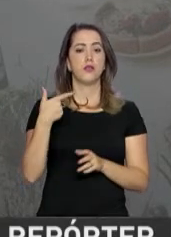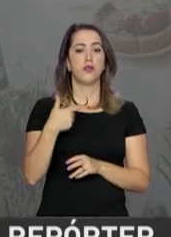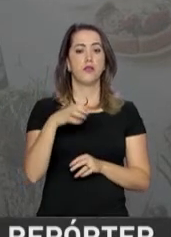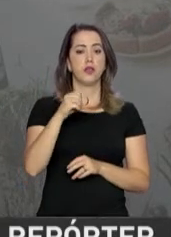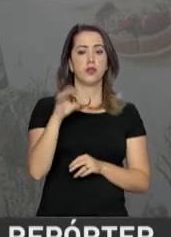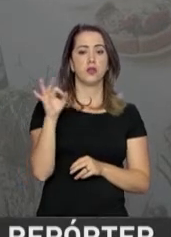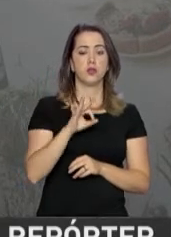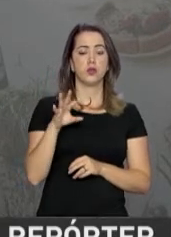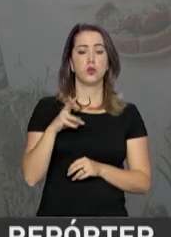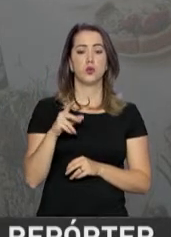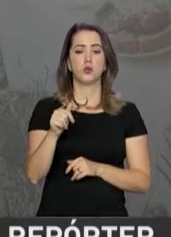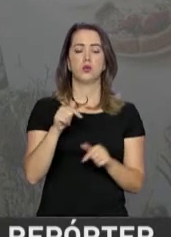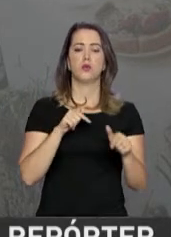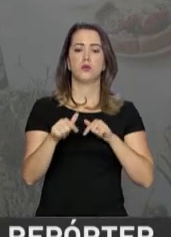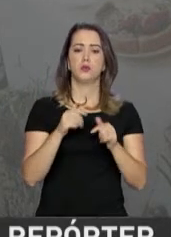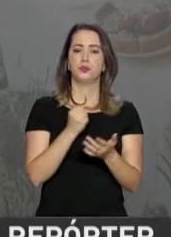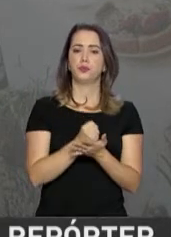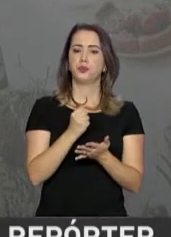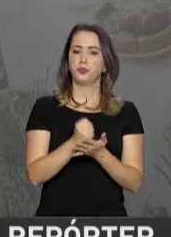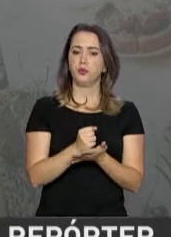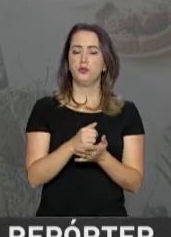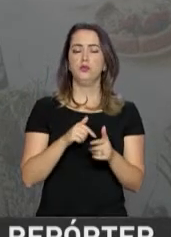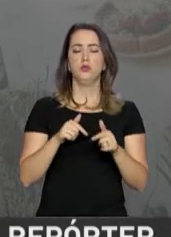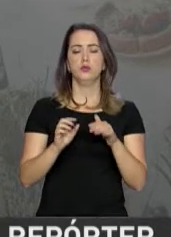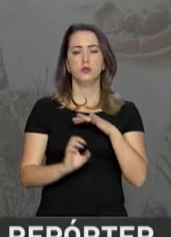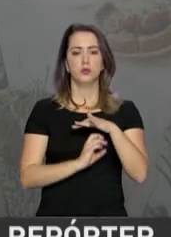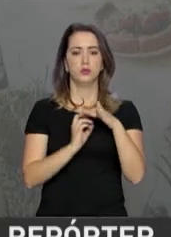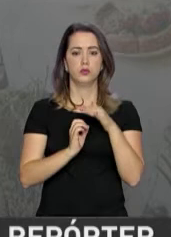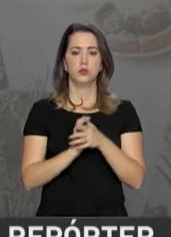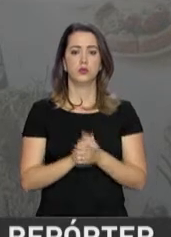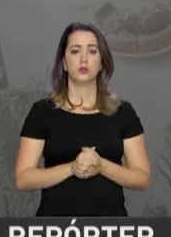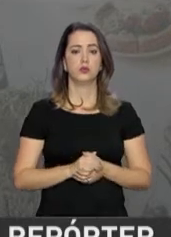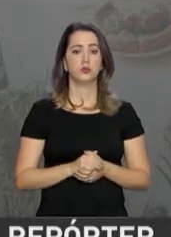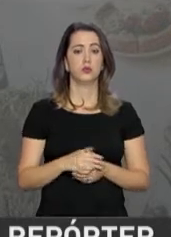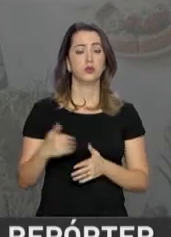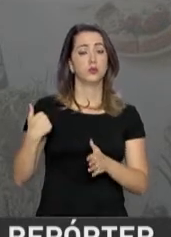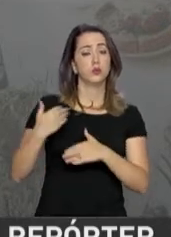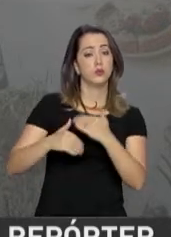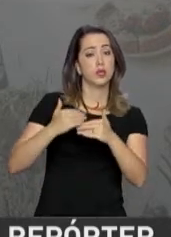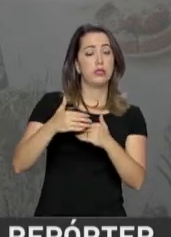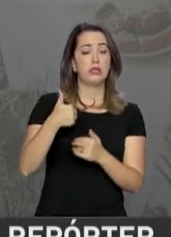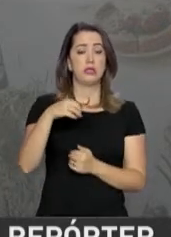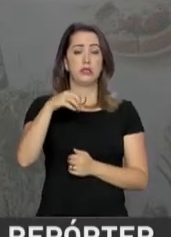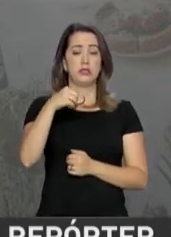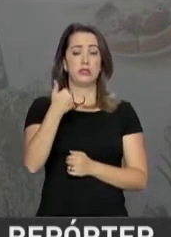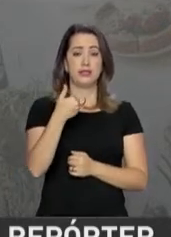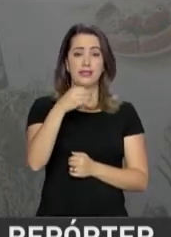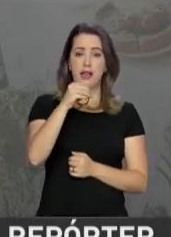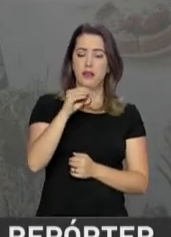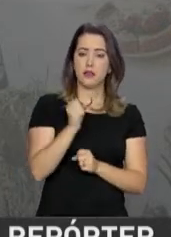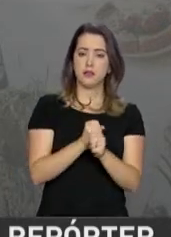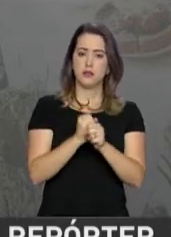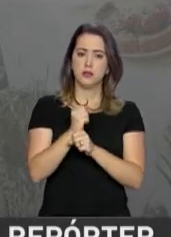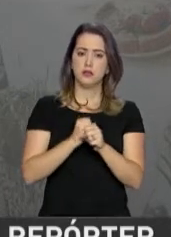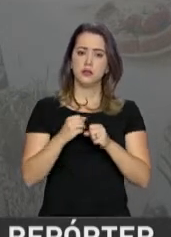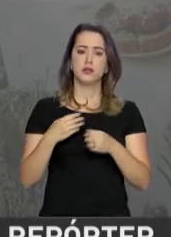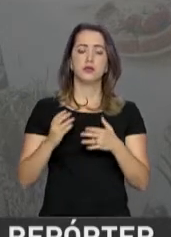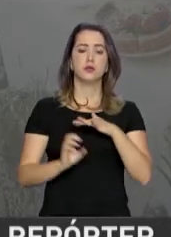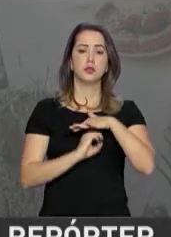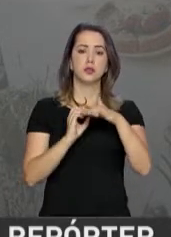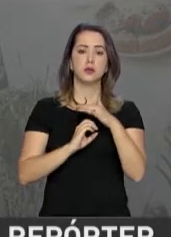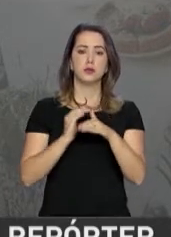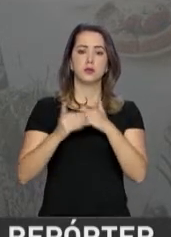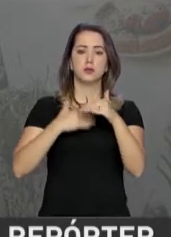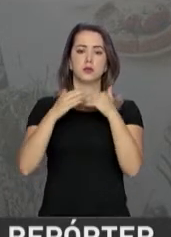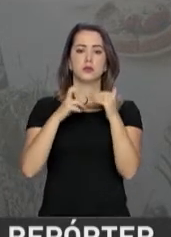do total de trabalhadores da iniciativa privada nos últimos dez anos o número de micro empresas cresceu